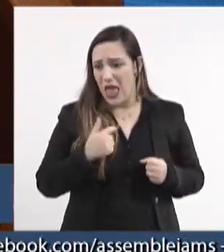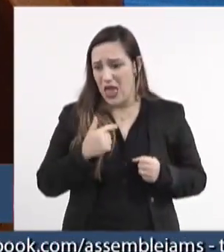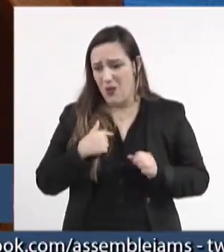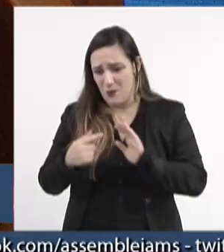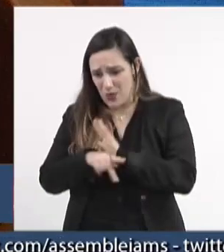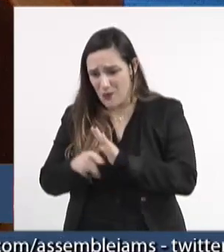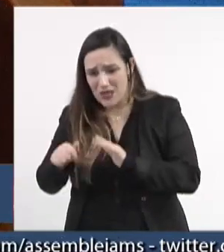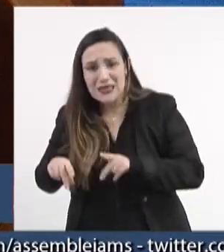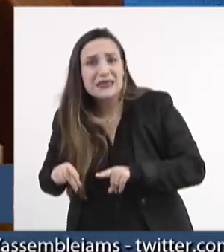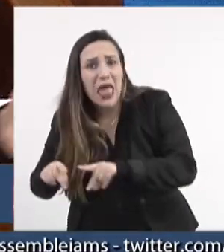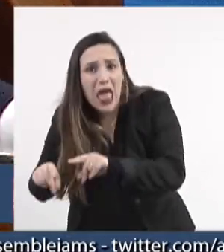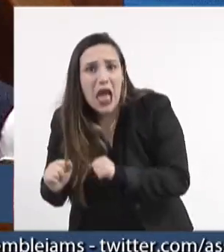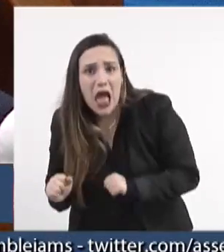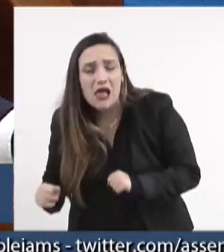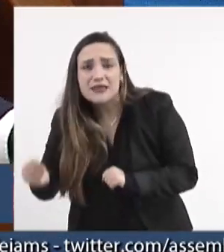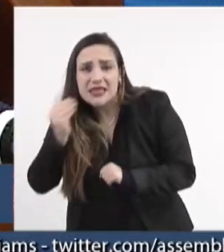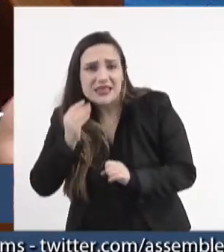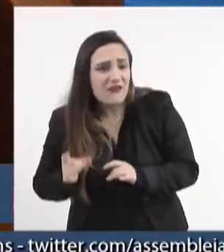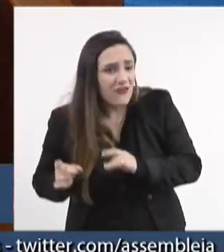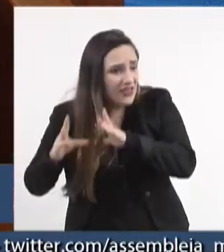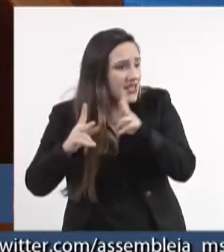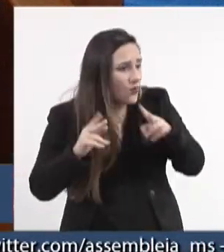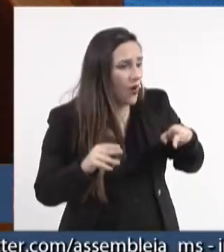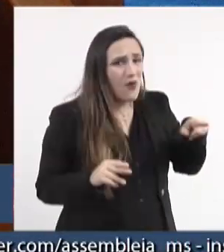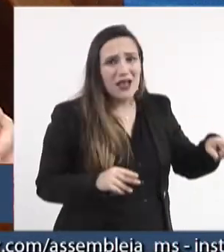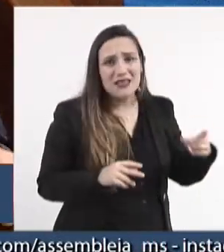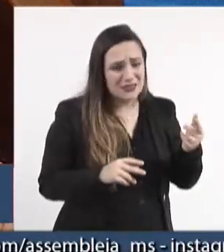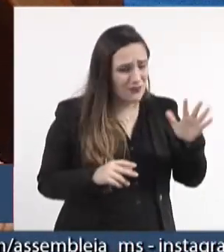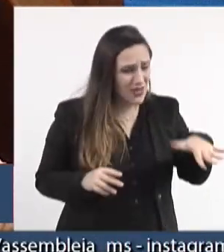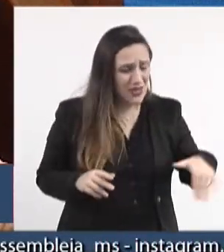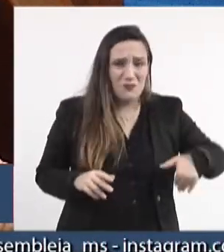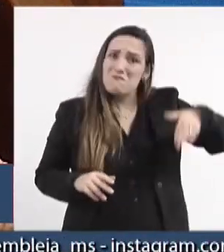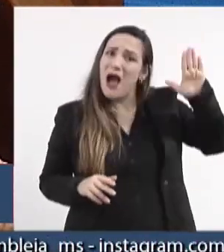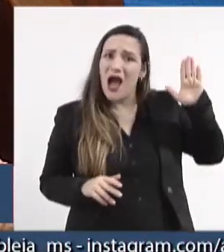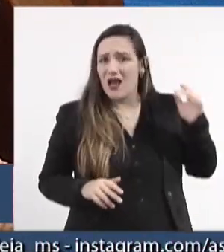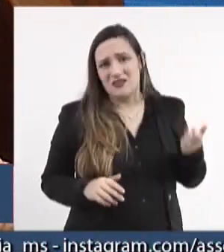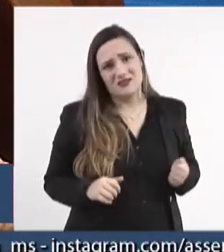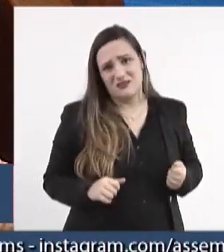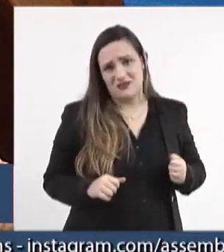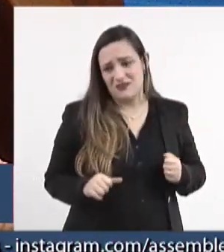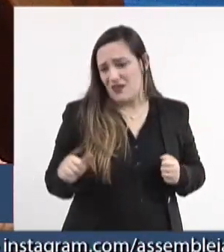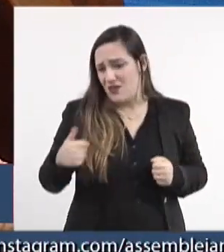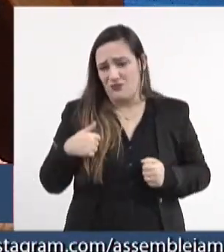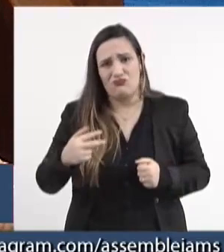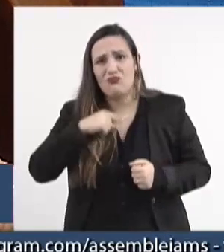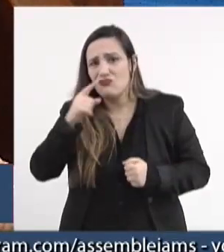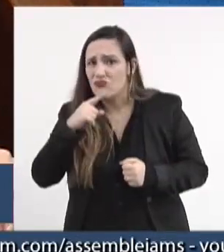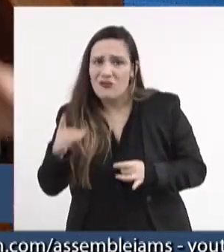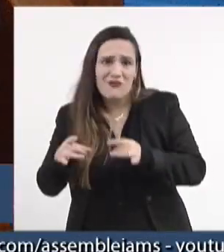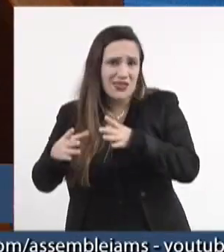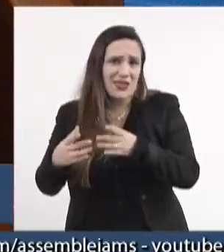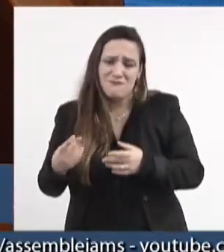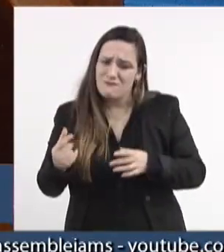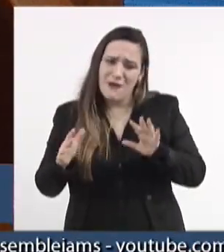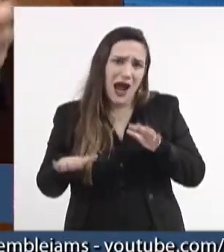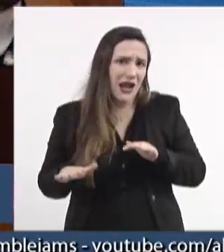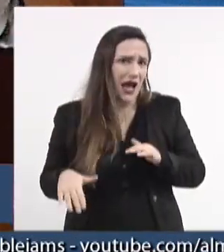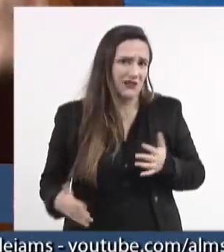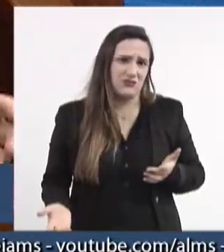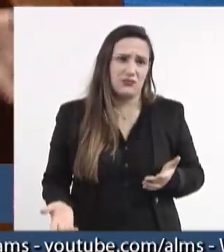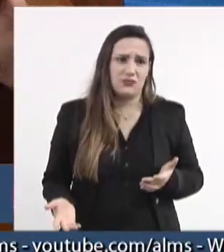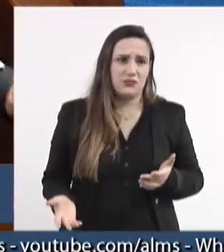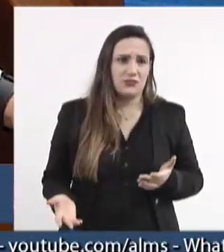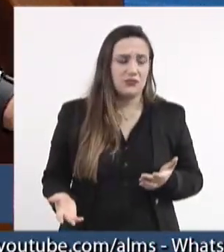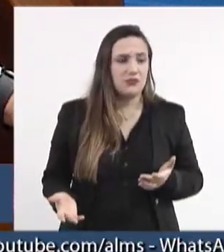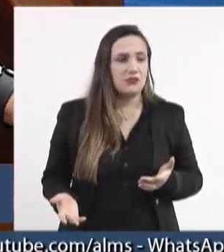de cenoura local e acaba prejudicando a comercialização. O modelo